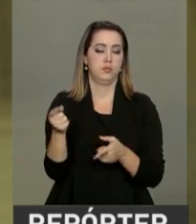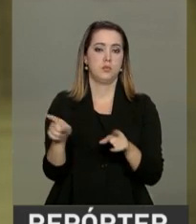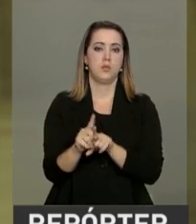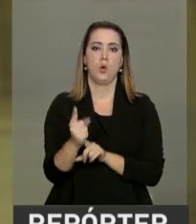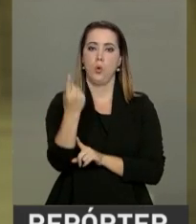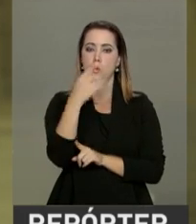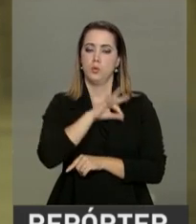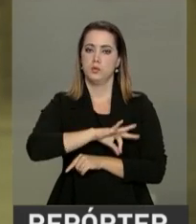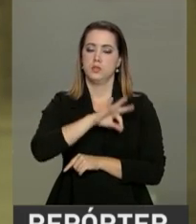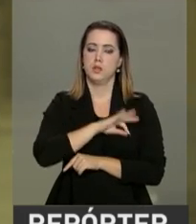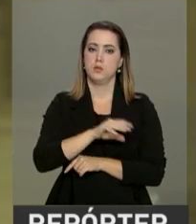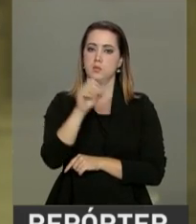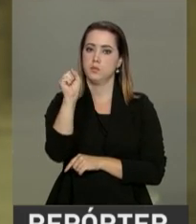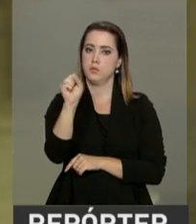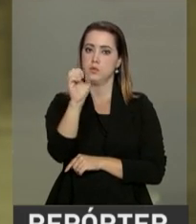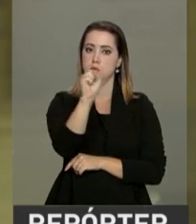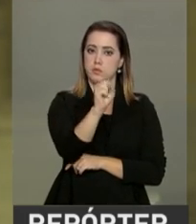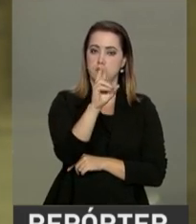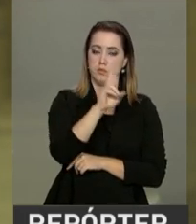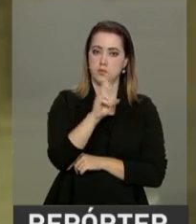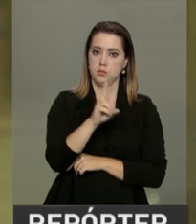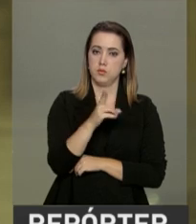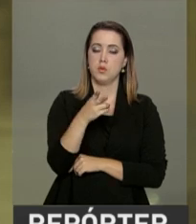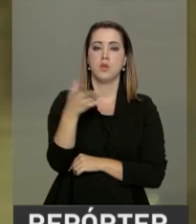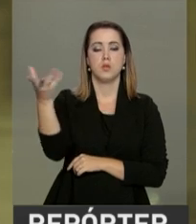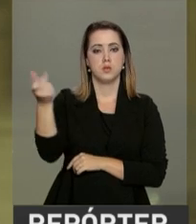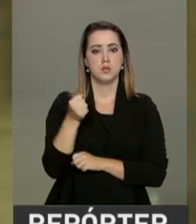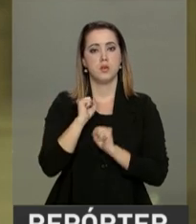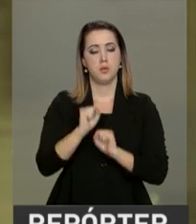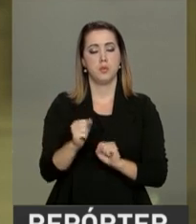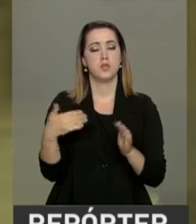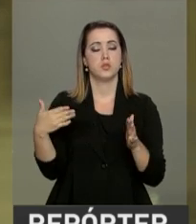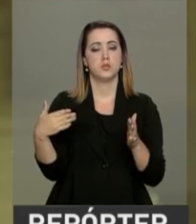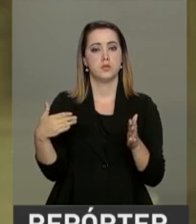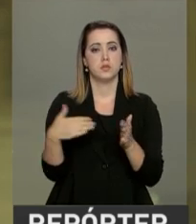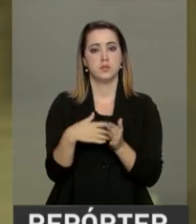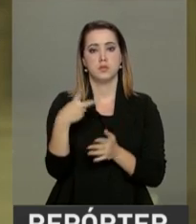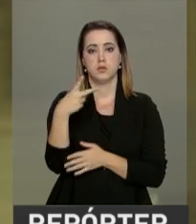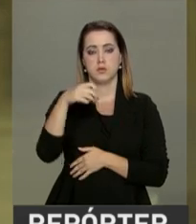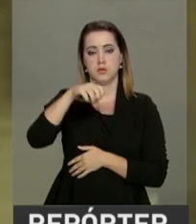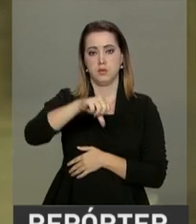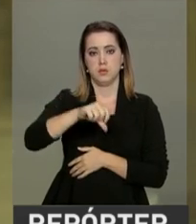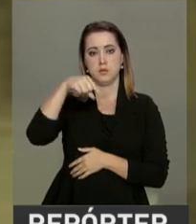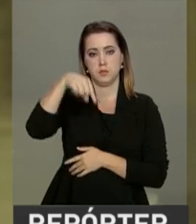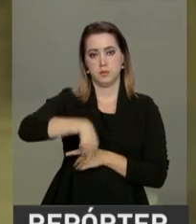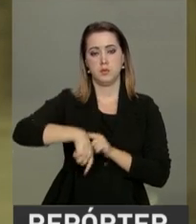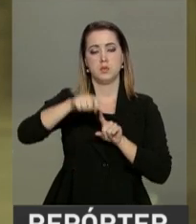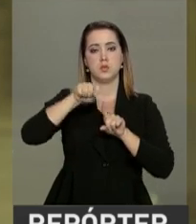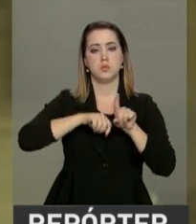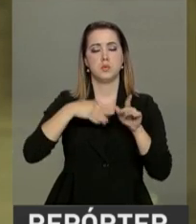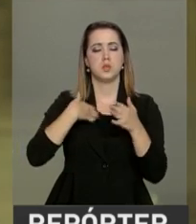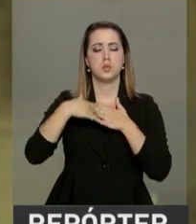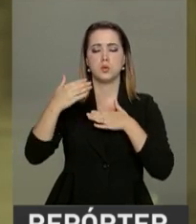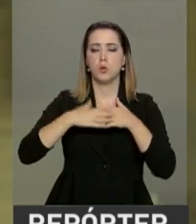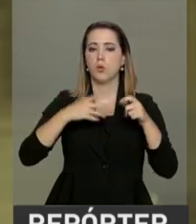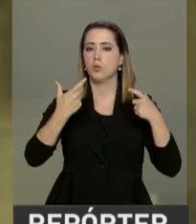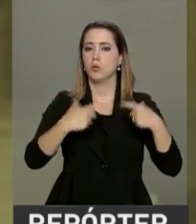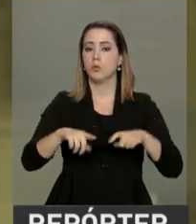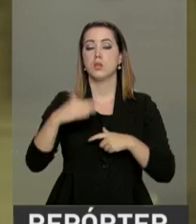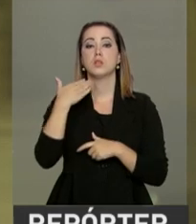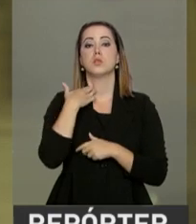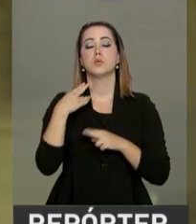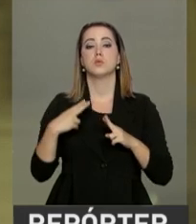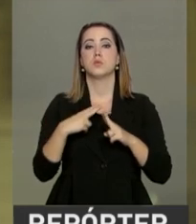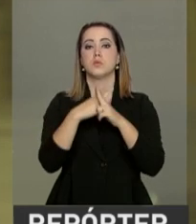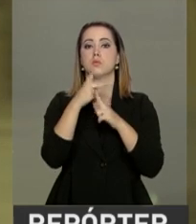seja, a R$ 880. O saque pode ser feito até o dia 29 deste mês em qualquer agência da Caixa Econômica Federal, no